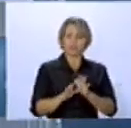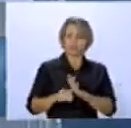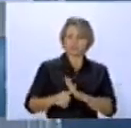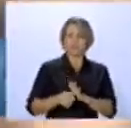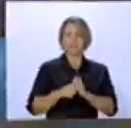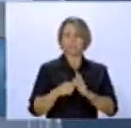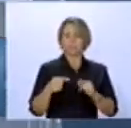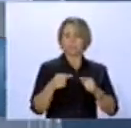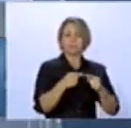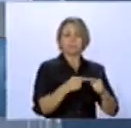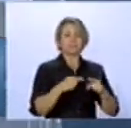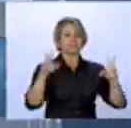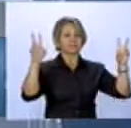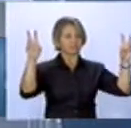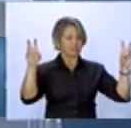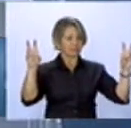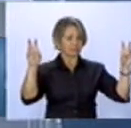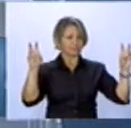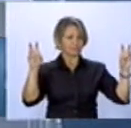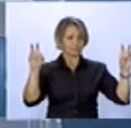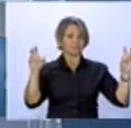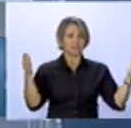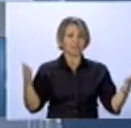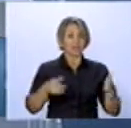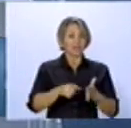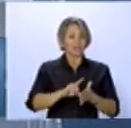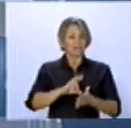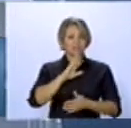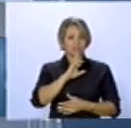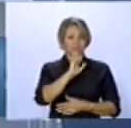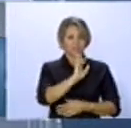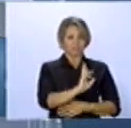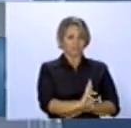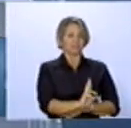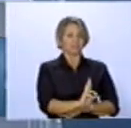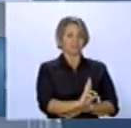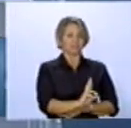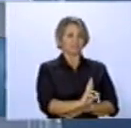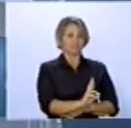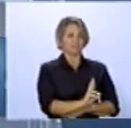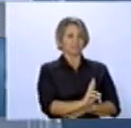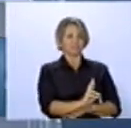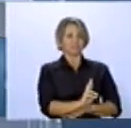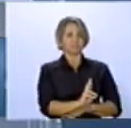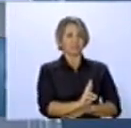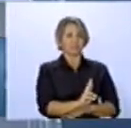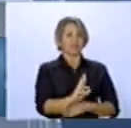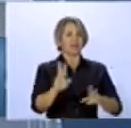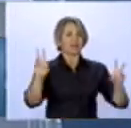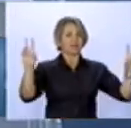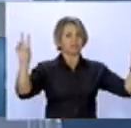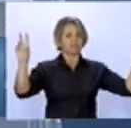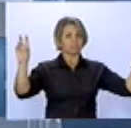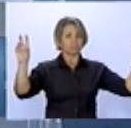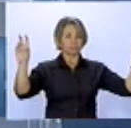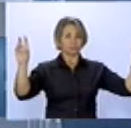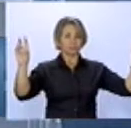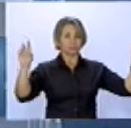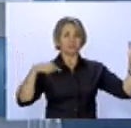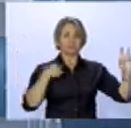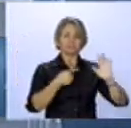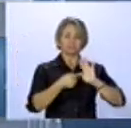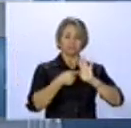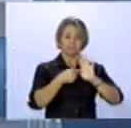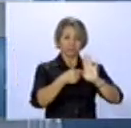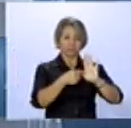com o nosso tema bem antes de responder essa pergunta abre aqui um parênteses para registrar